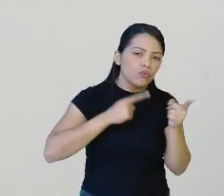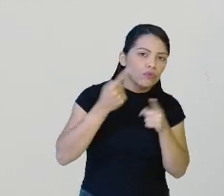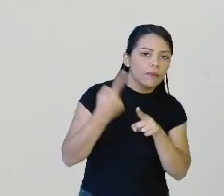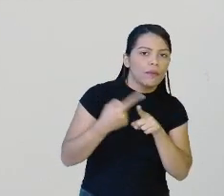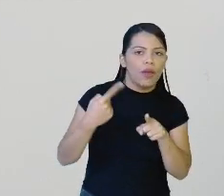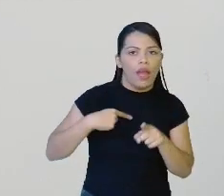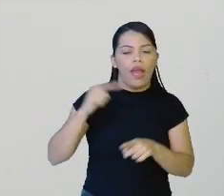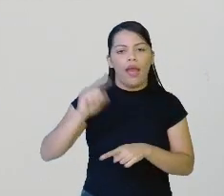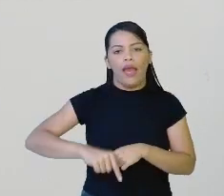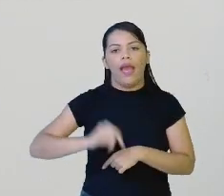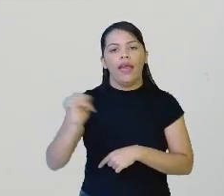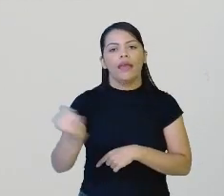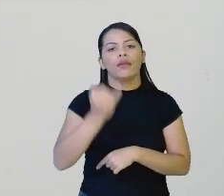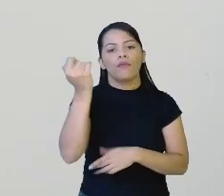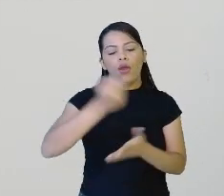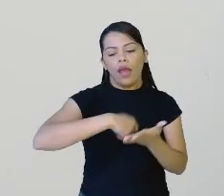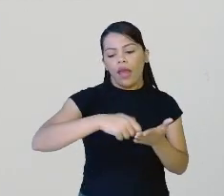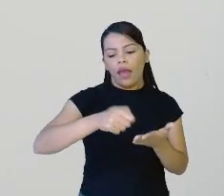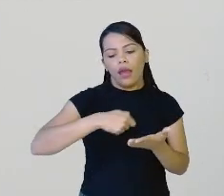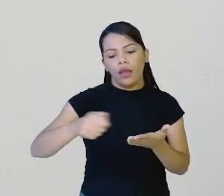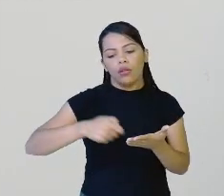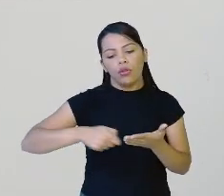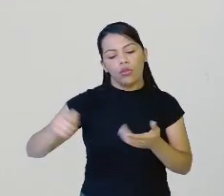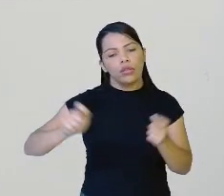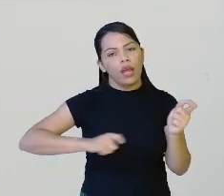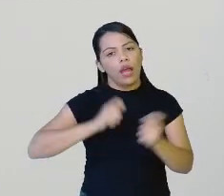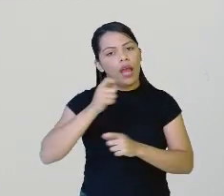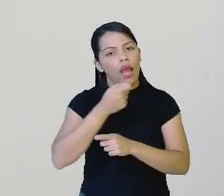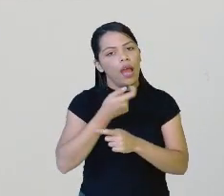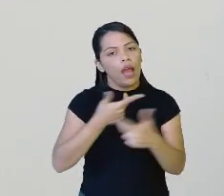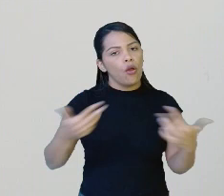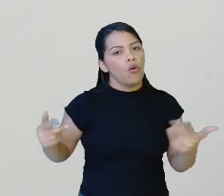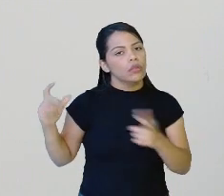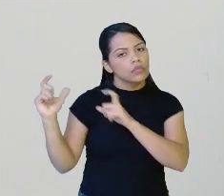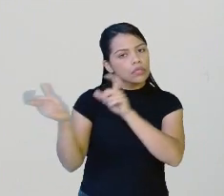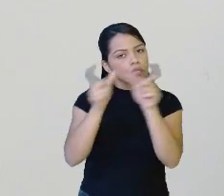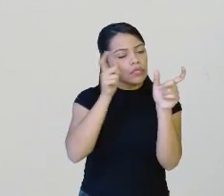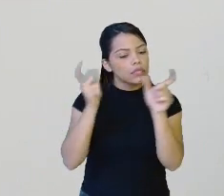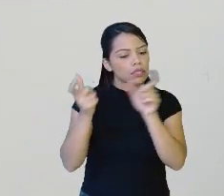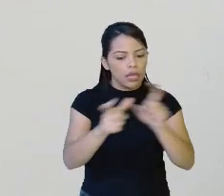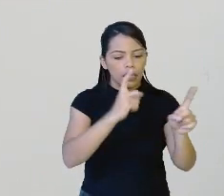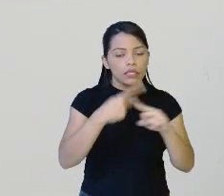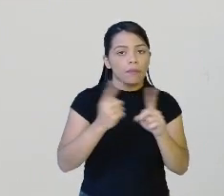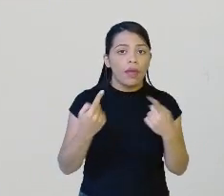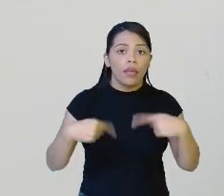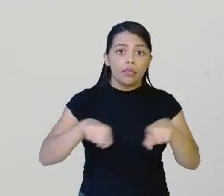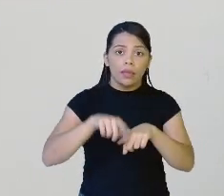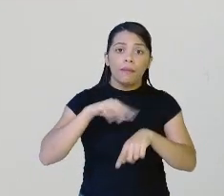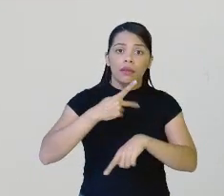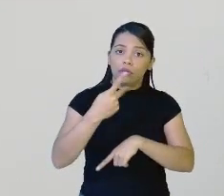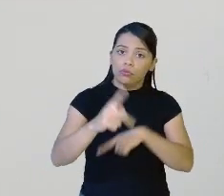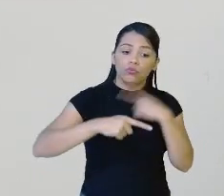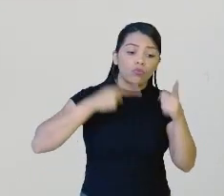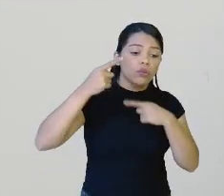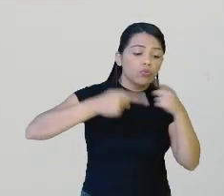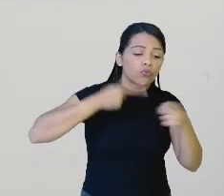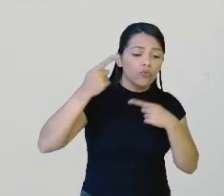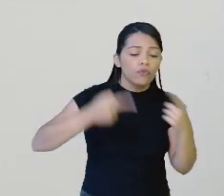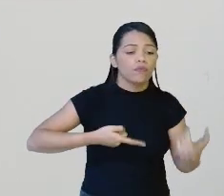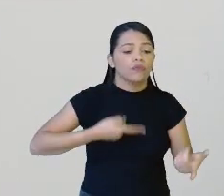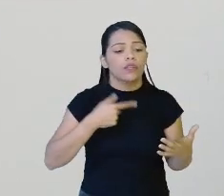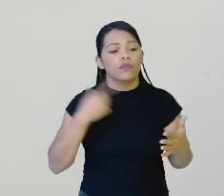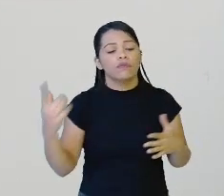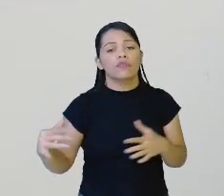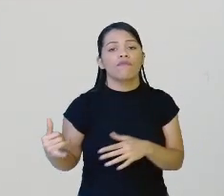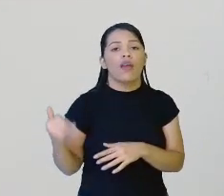é muito importante anotar não só o que achar interessante, mas também as suas dúvidas. Você pode tirá-la conosco, lá no chat